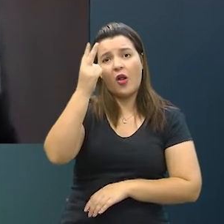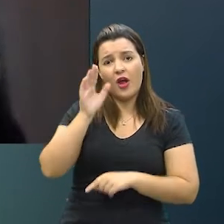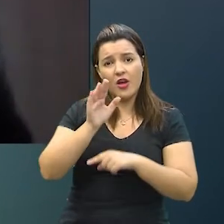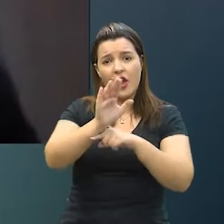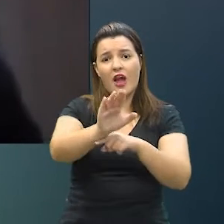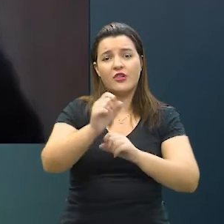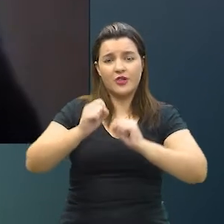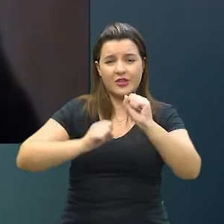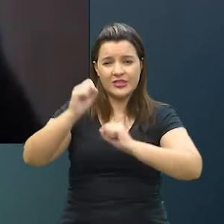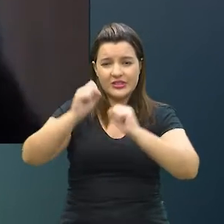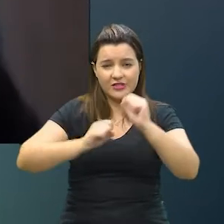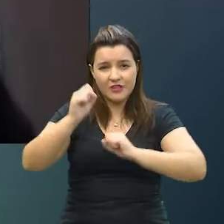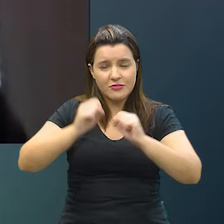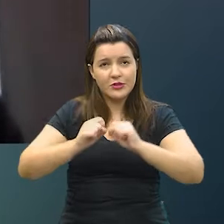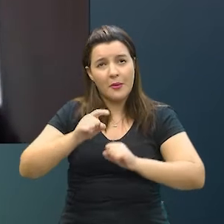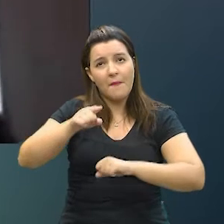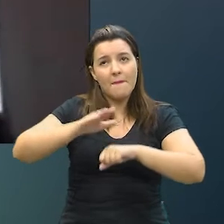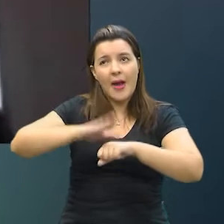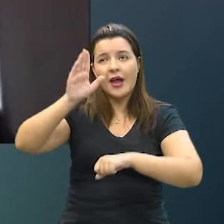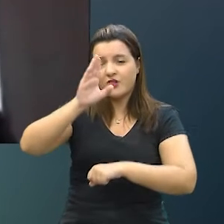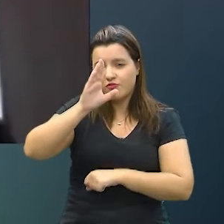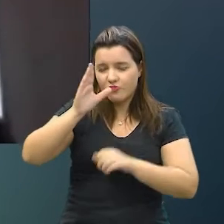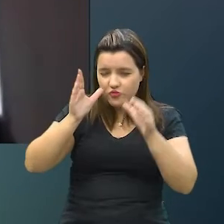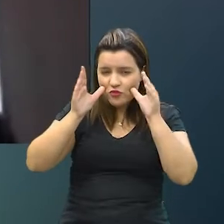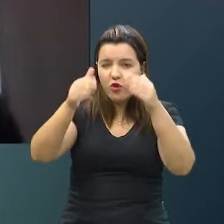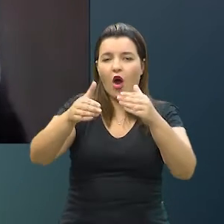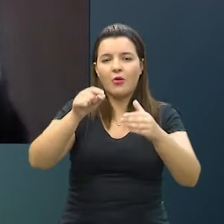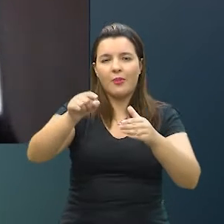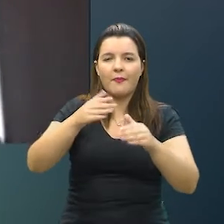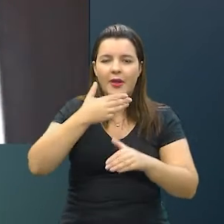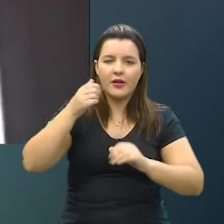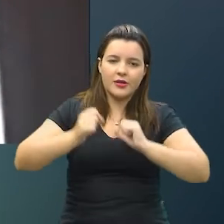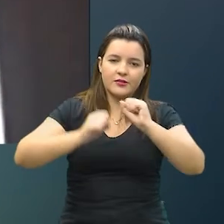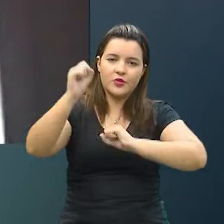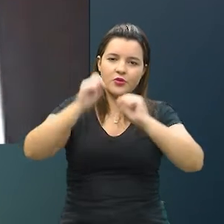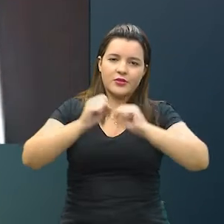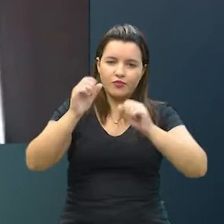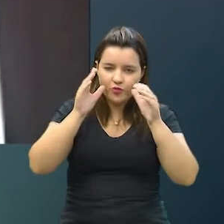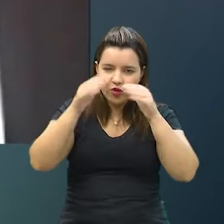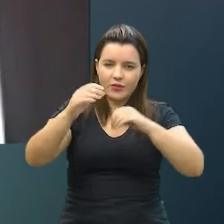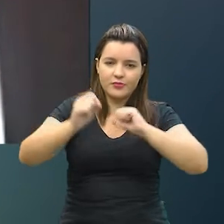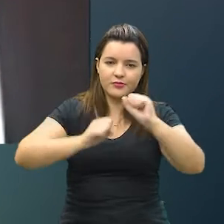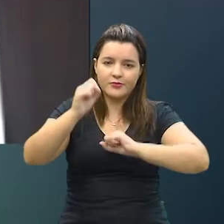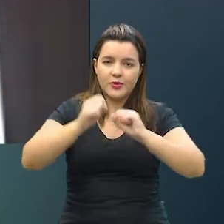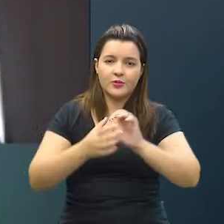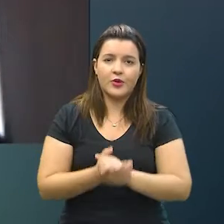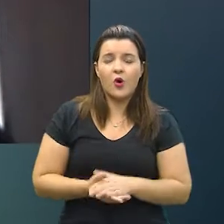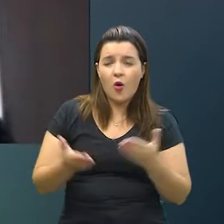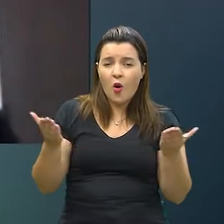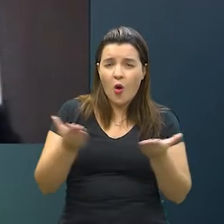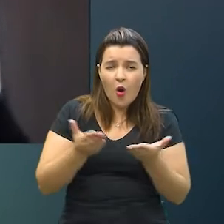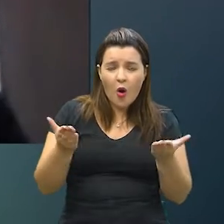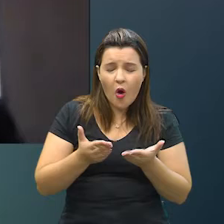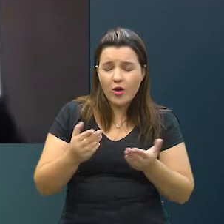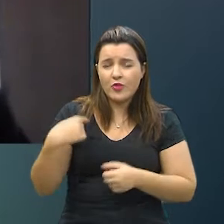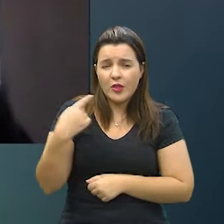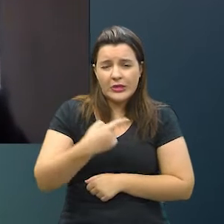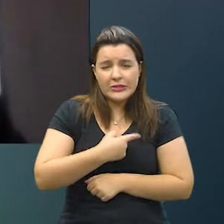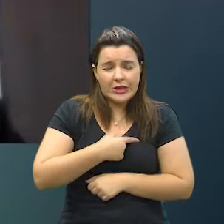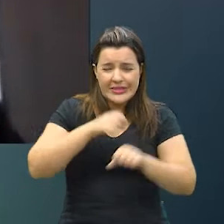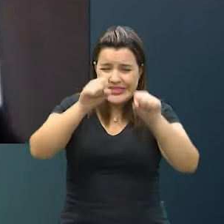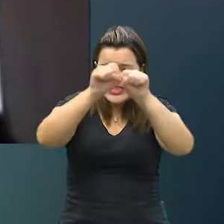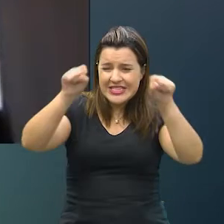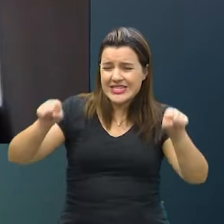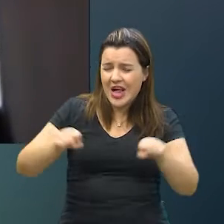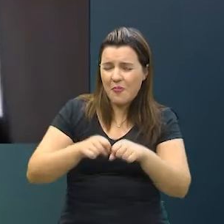indústria do que para um pequeno varejista. Então a gente realmente focou somente em indústrias e hoje tem uma solução muito